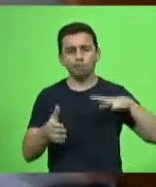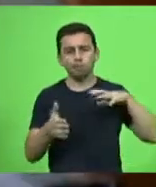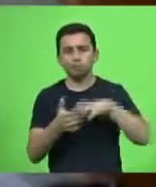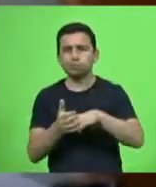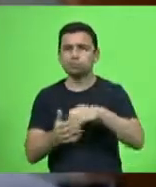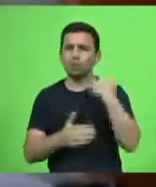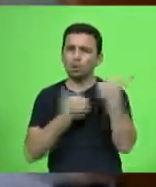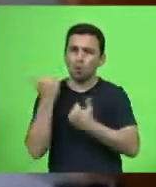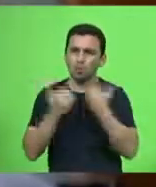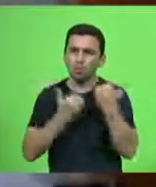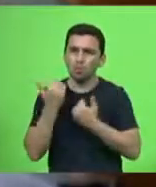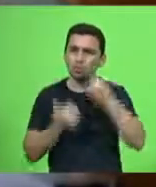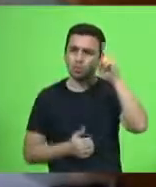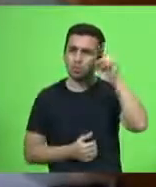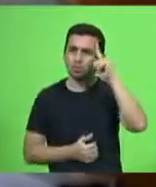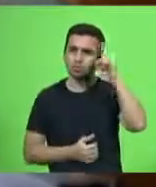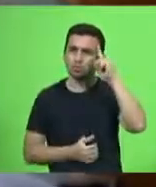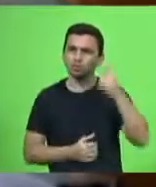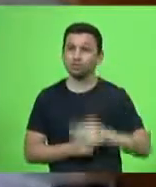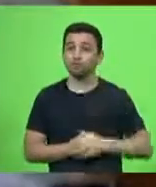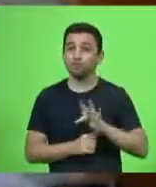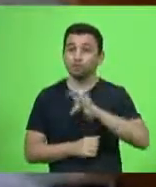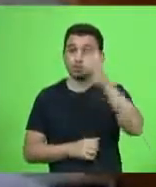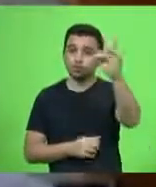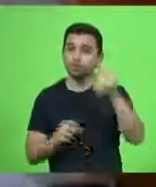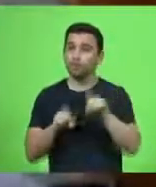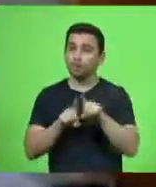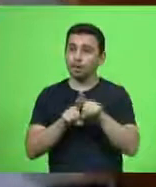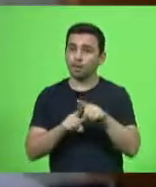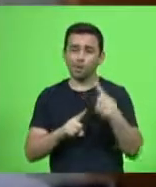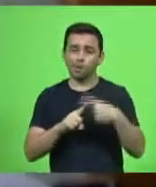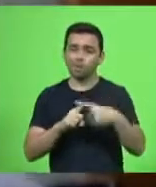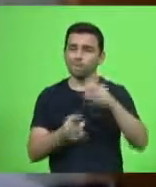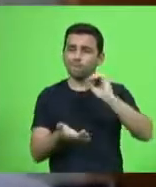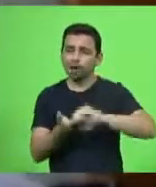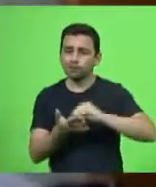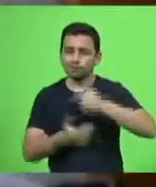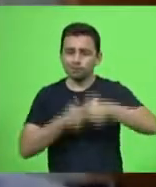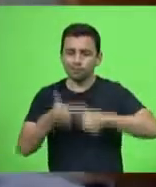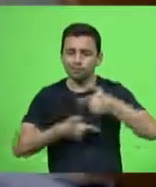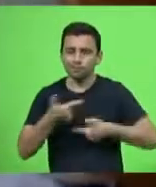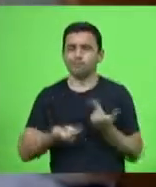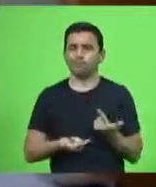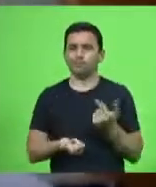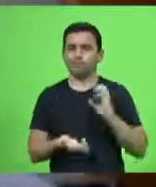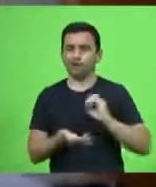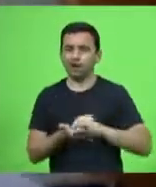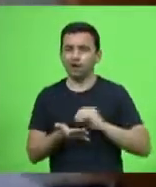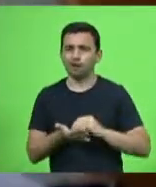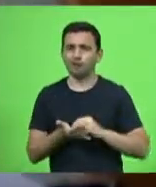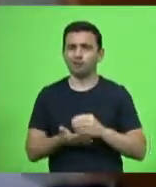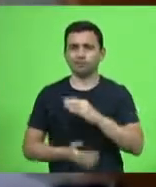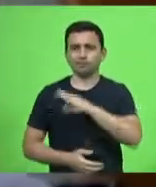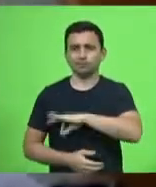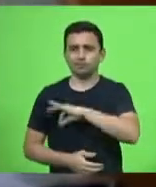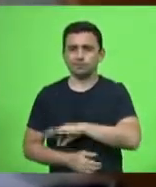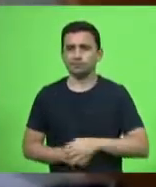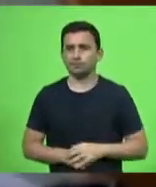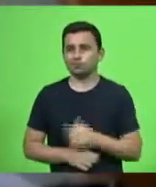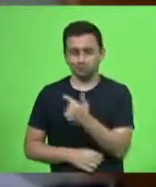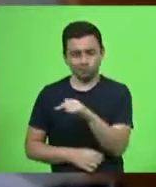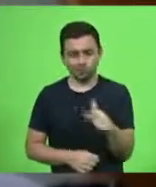nas estradas e no futuro, por falta de emprego, por falta de renda, porque nós não temos investimento